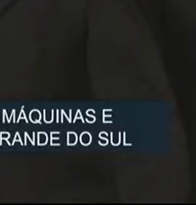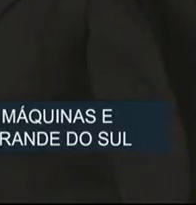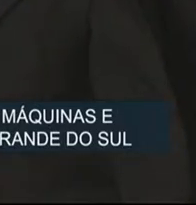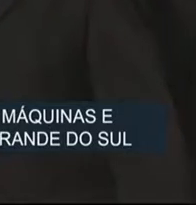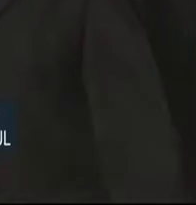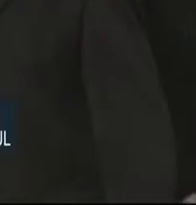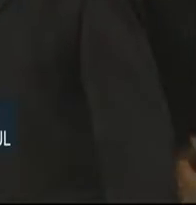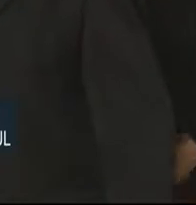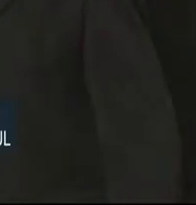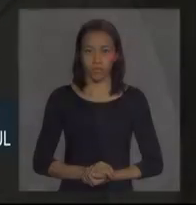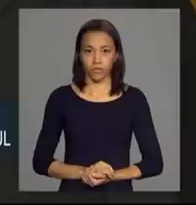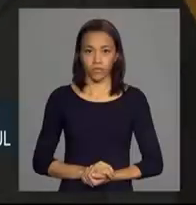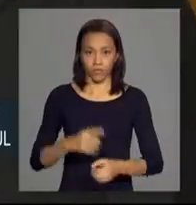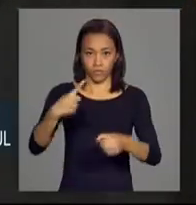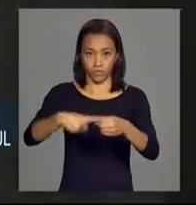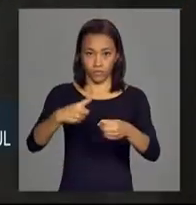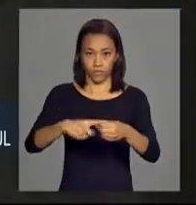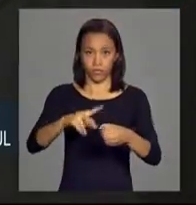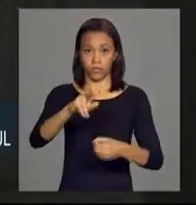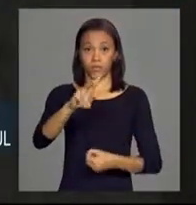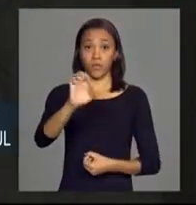Erval, prefeito Hildo Salaberry.